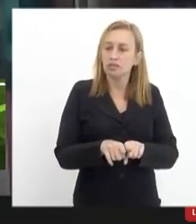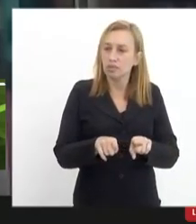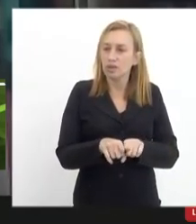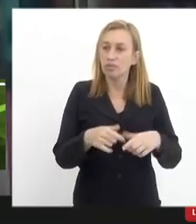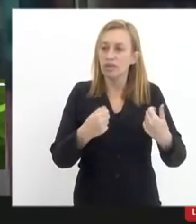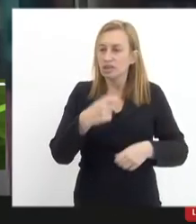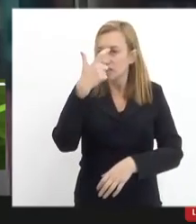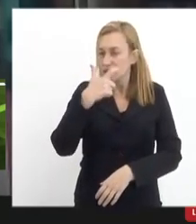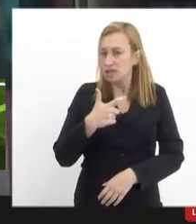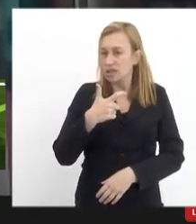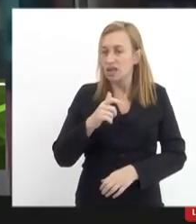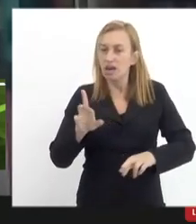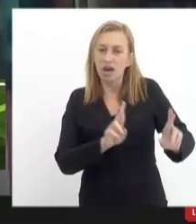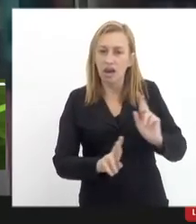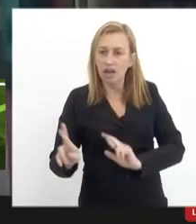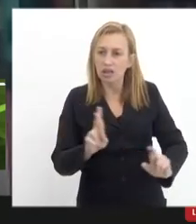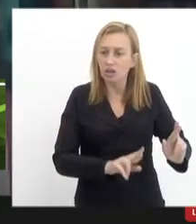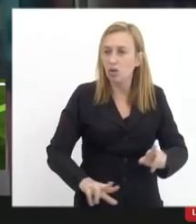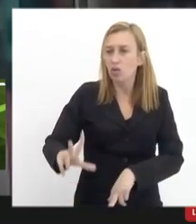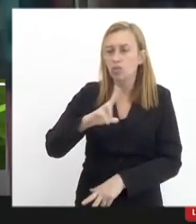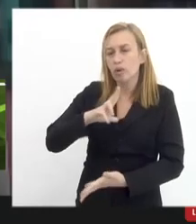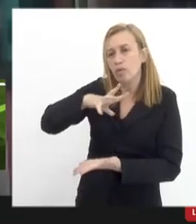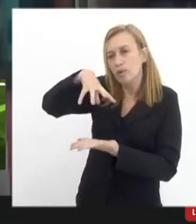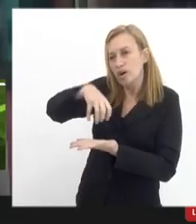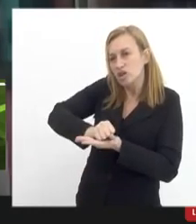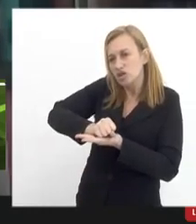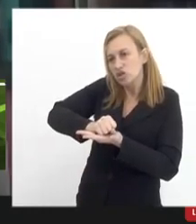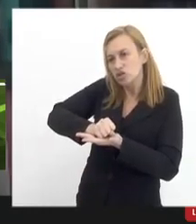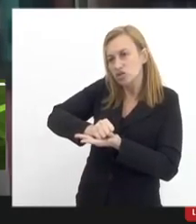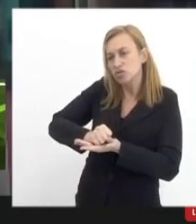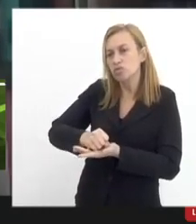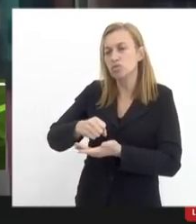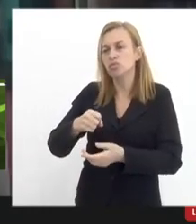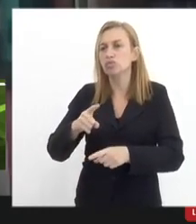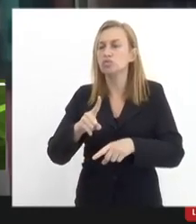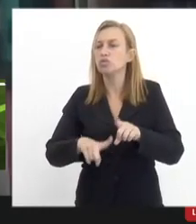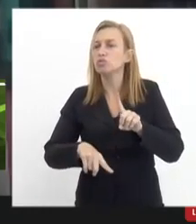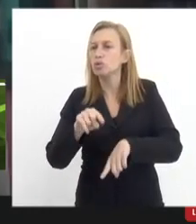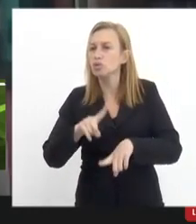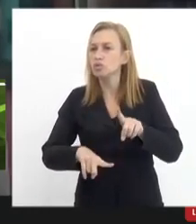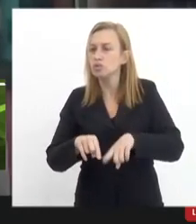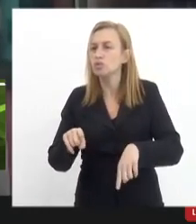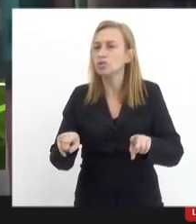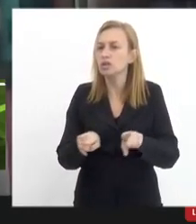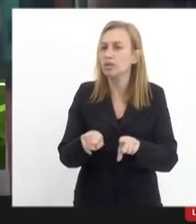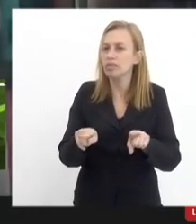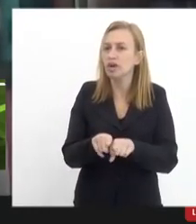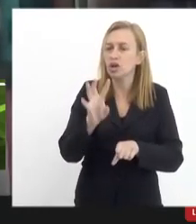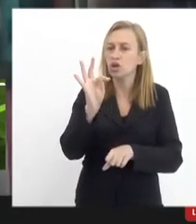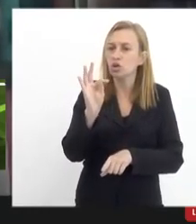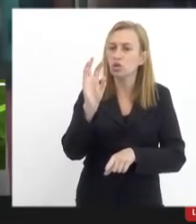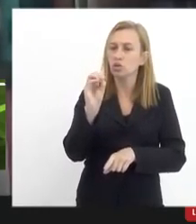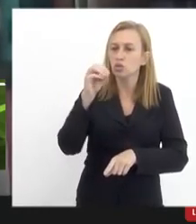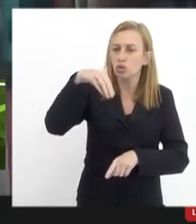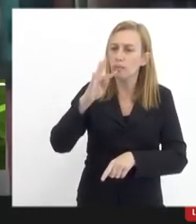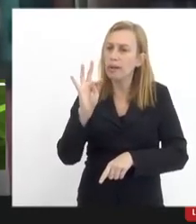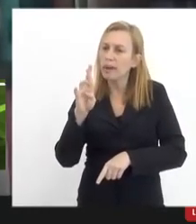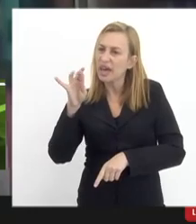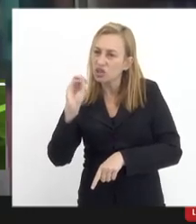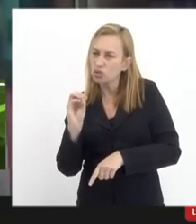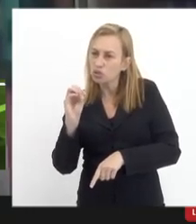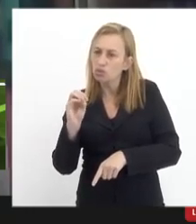em relação ao próprio registro do material e o tombamento do material